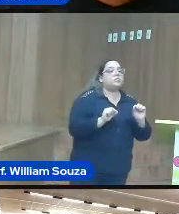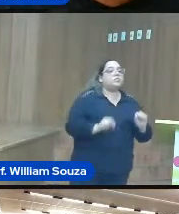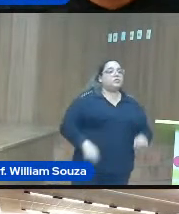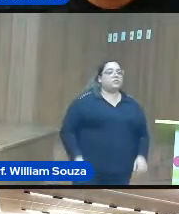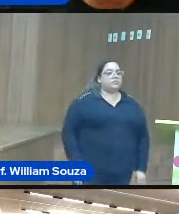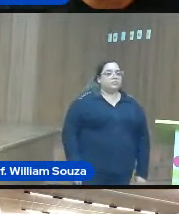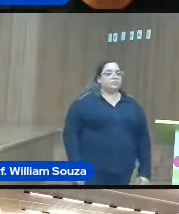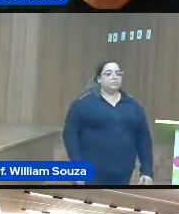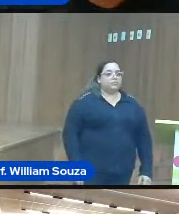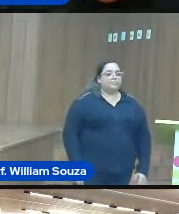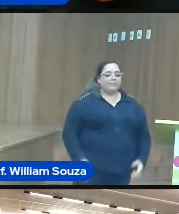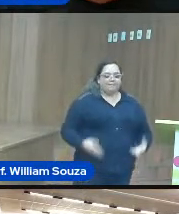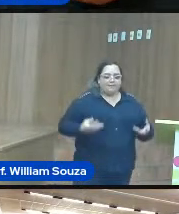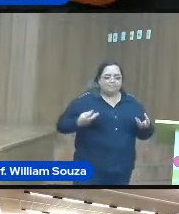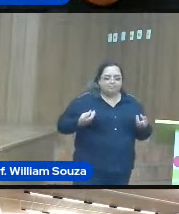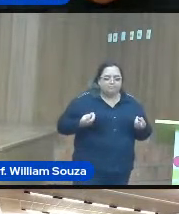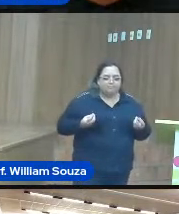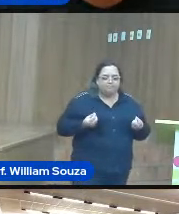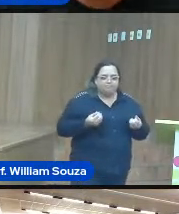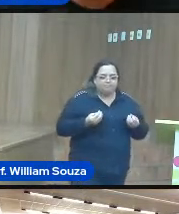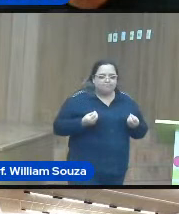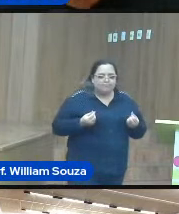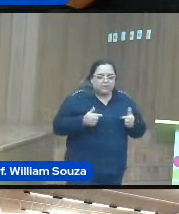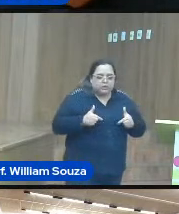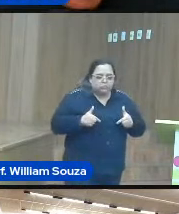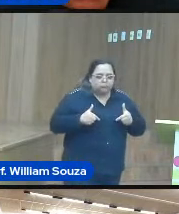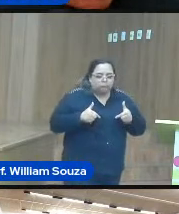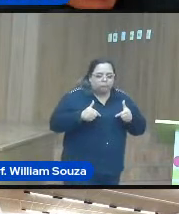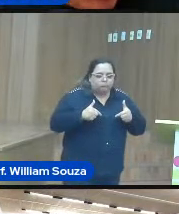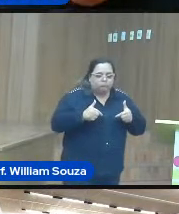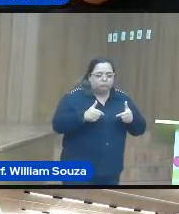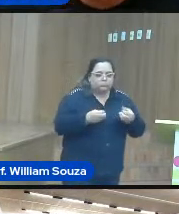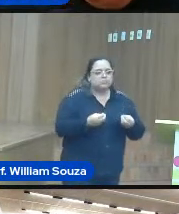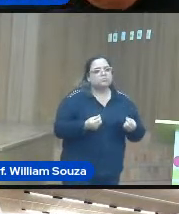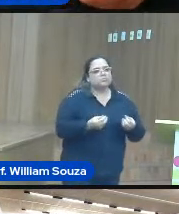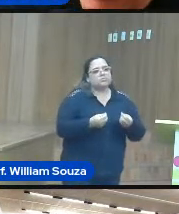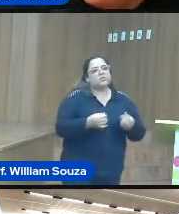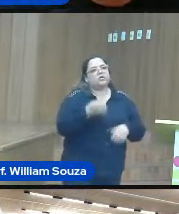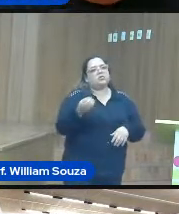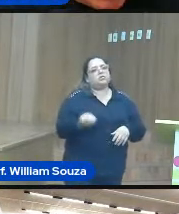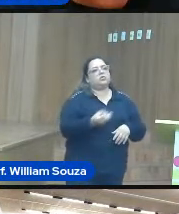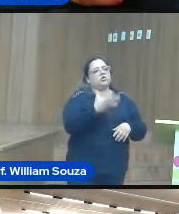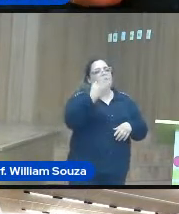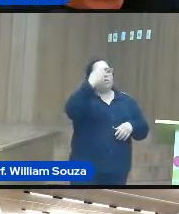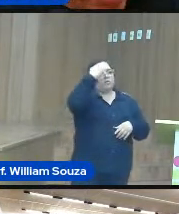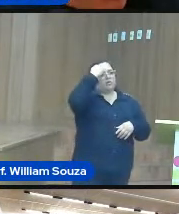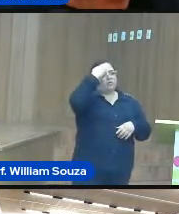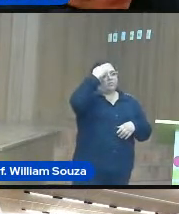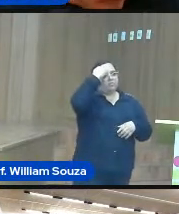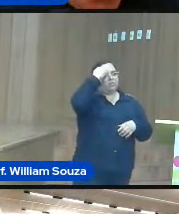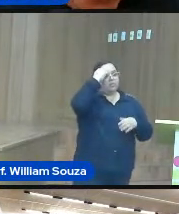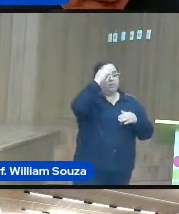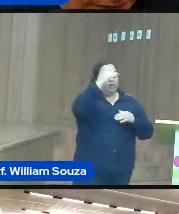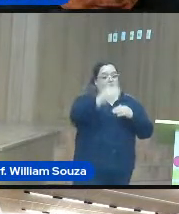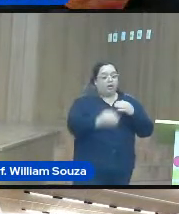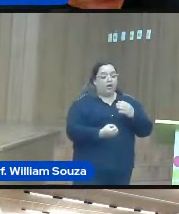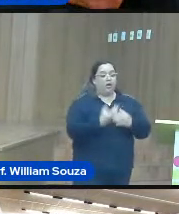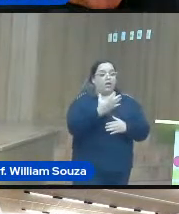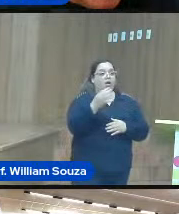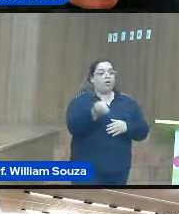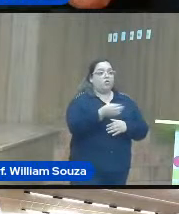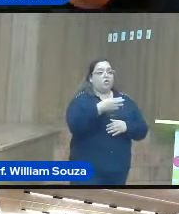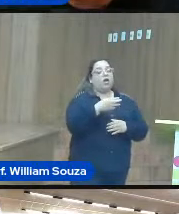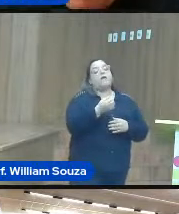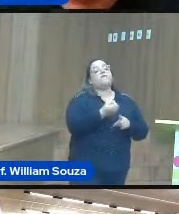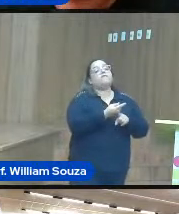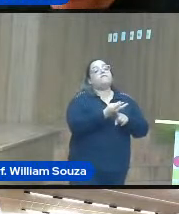a perder força diante de novas teorias, sobretudo da física quântica. A gente teve um físico,